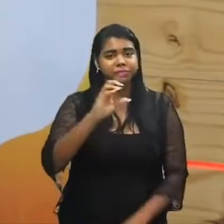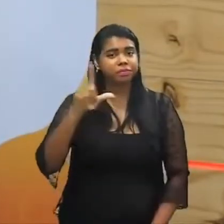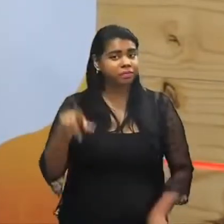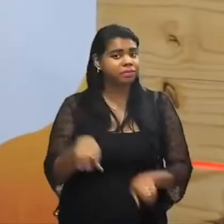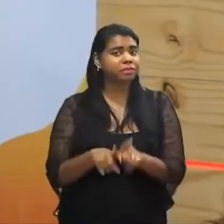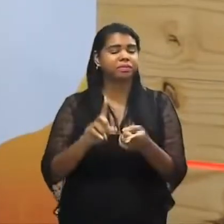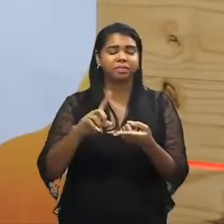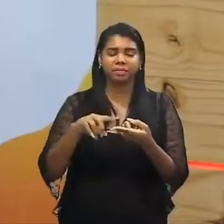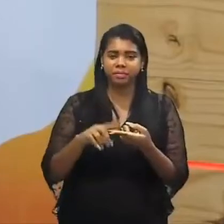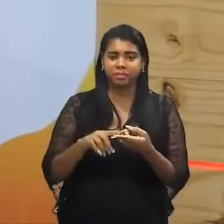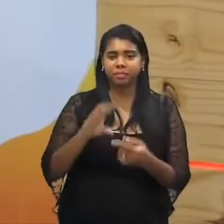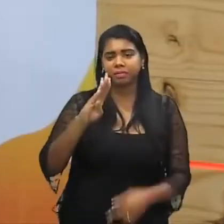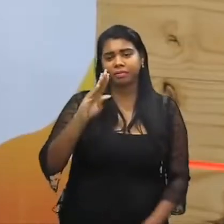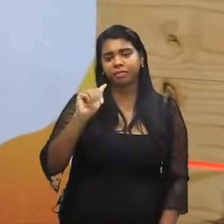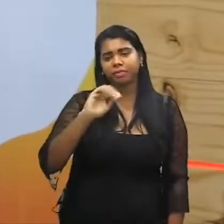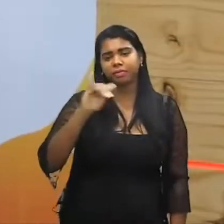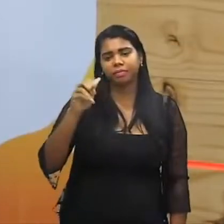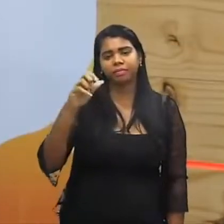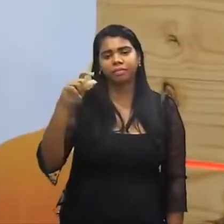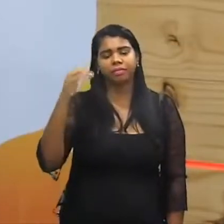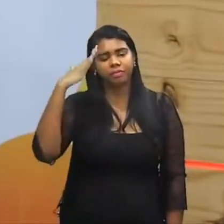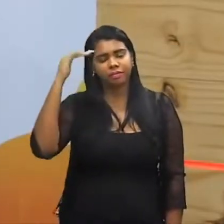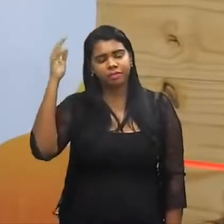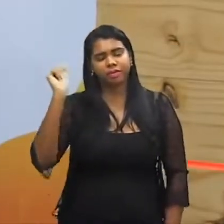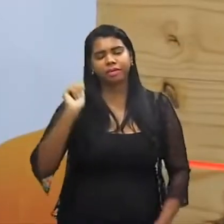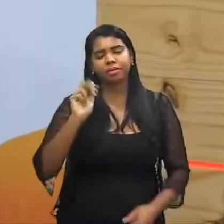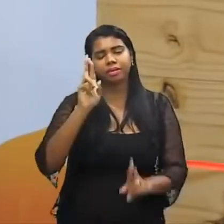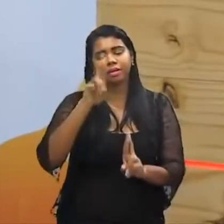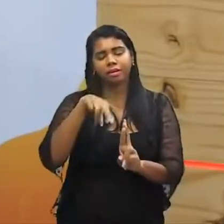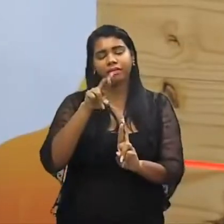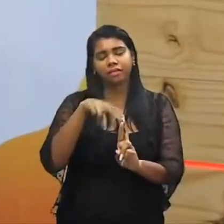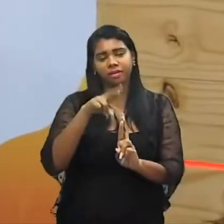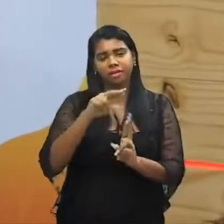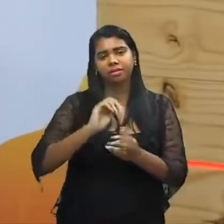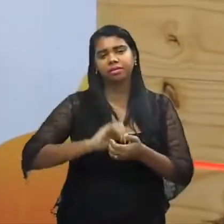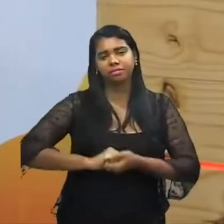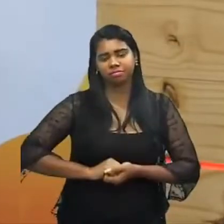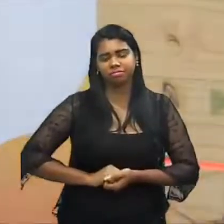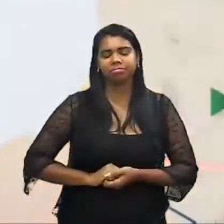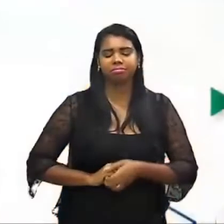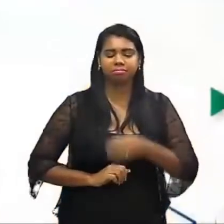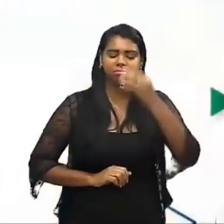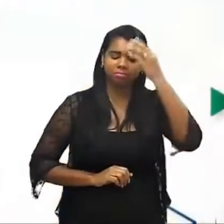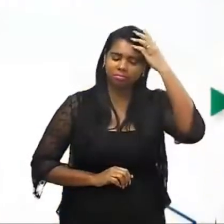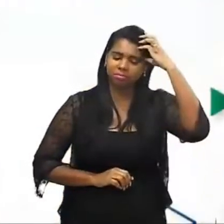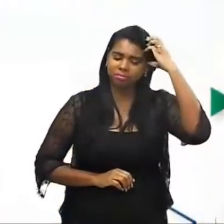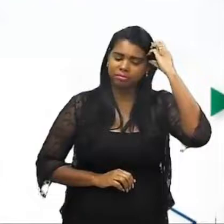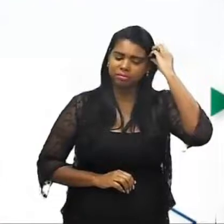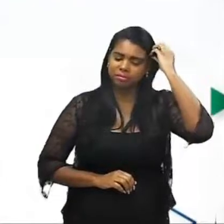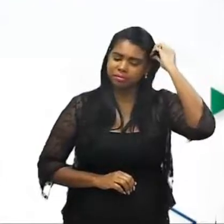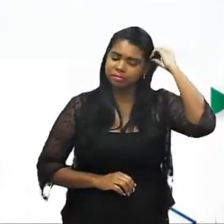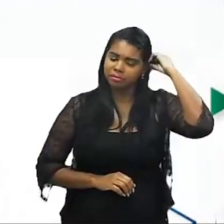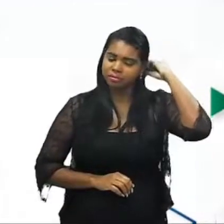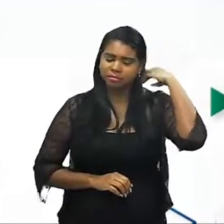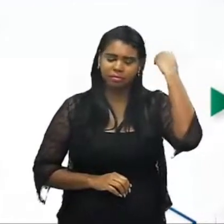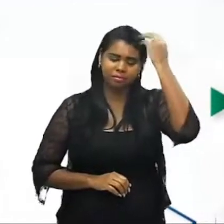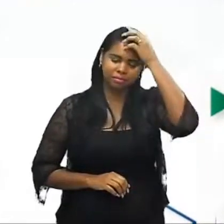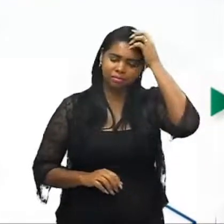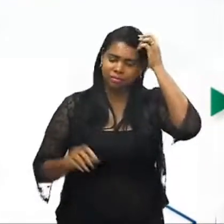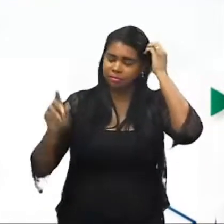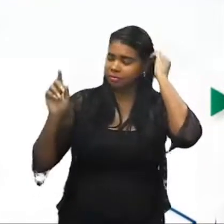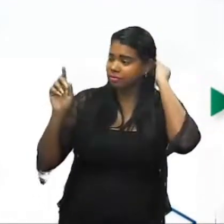olindense, o Bajado é um ícone, tá? Dessa referência da arte naif aqui. E aí a gente está vendo duas